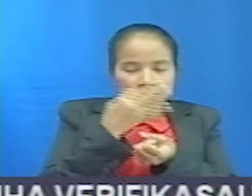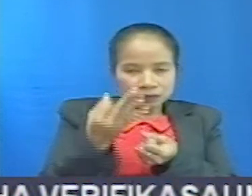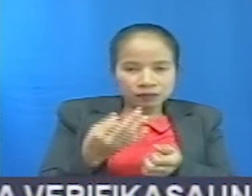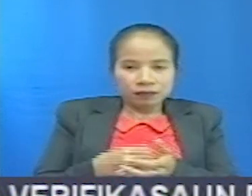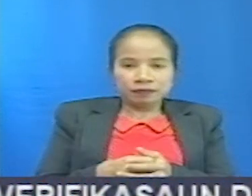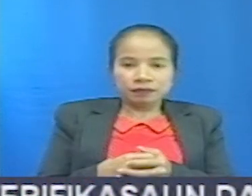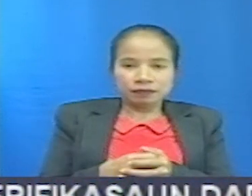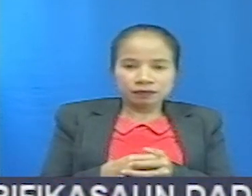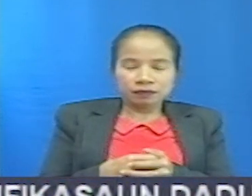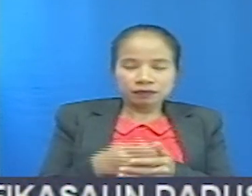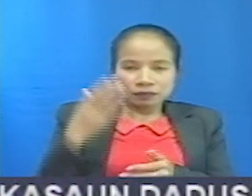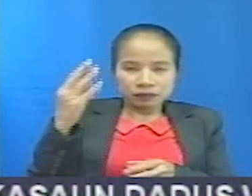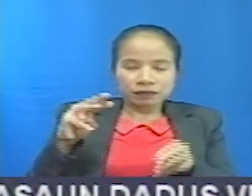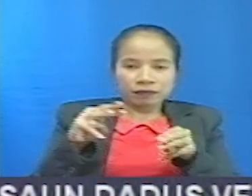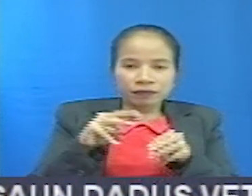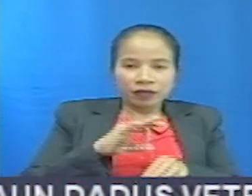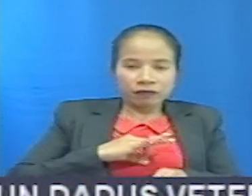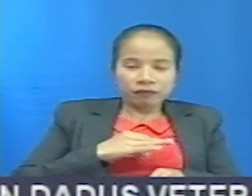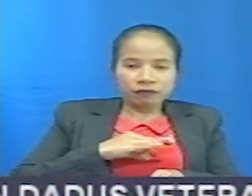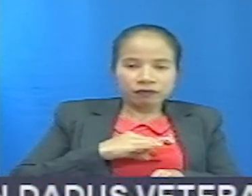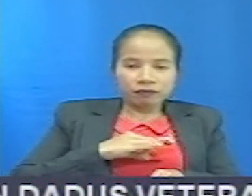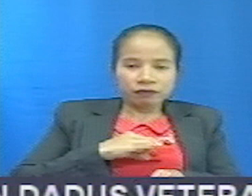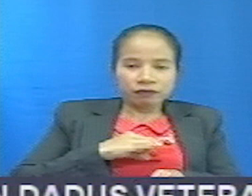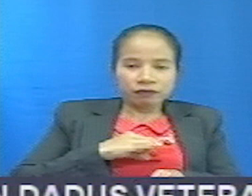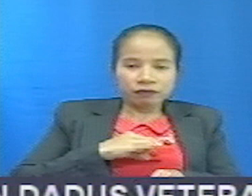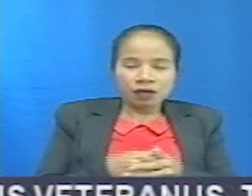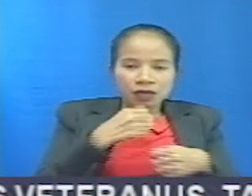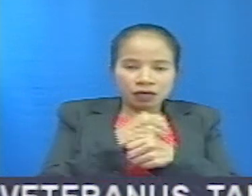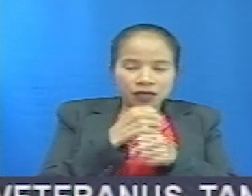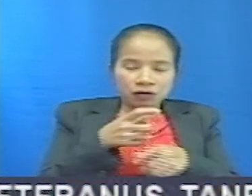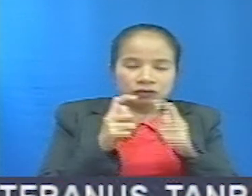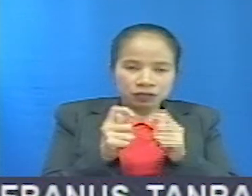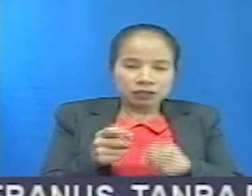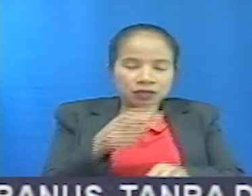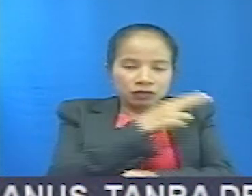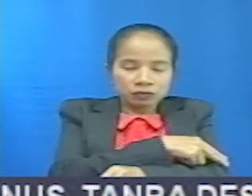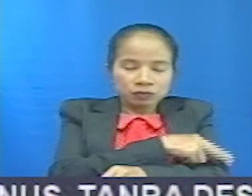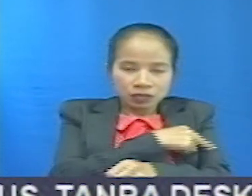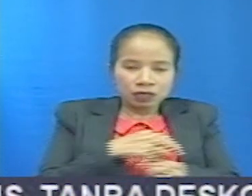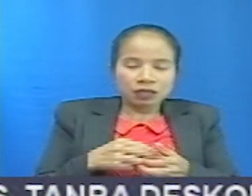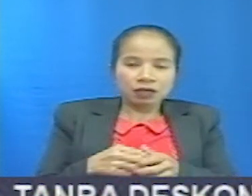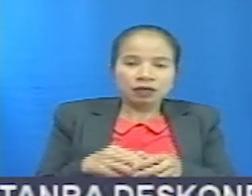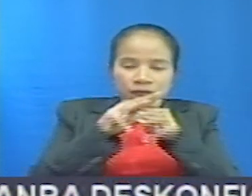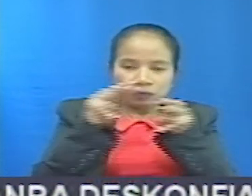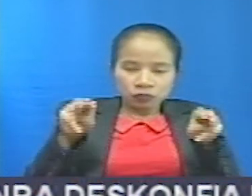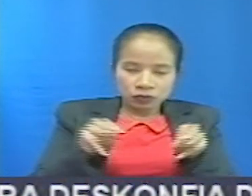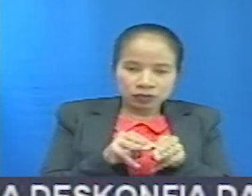ia emnai ruane depois de foti halo teste laboratorio hospital referal municipio